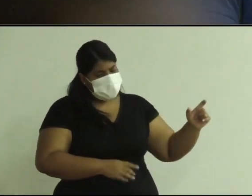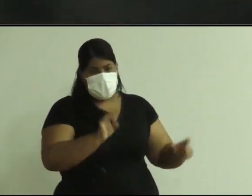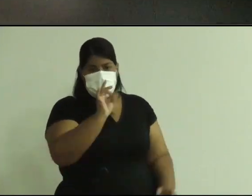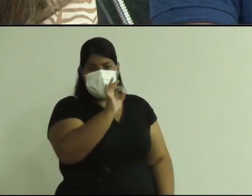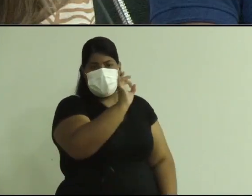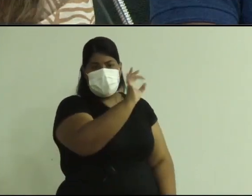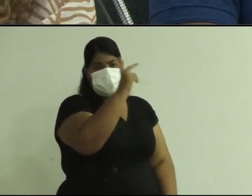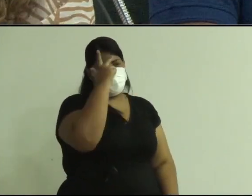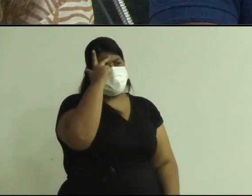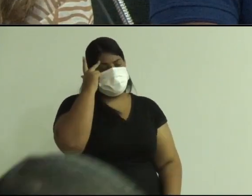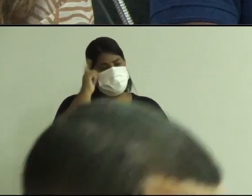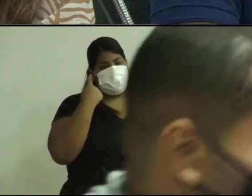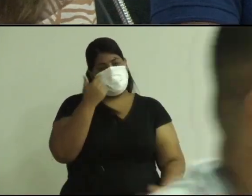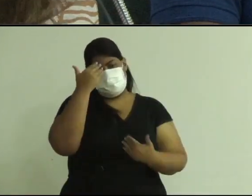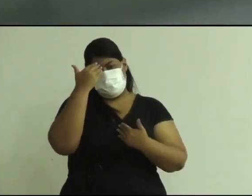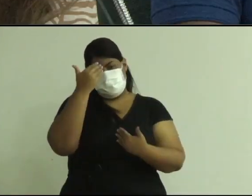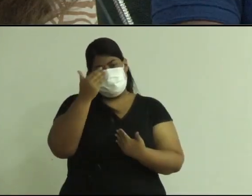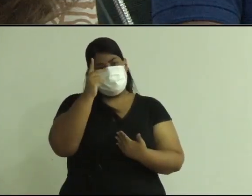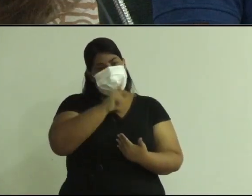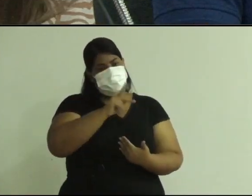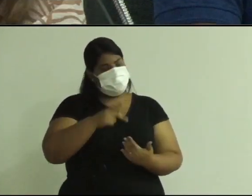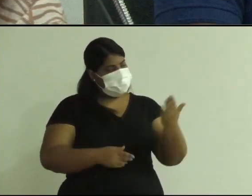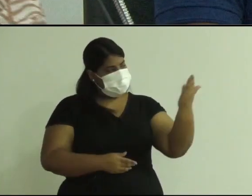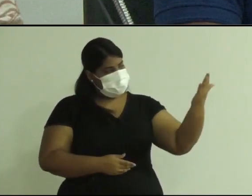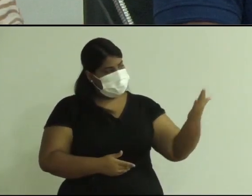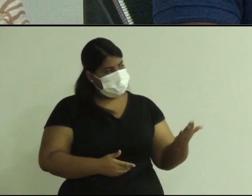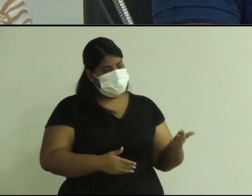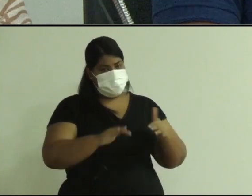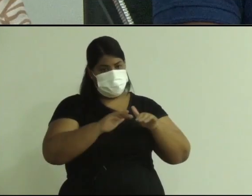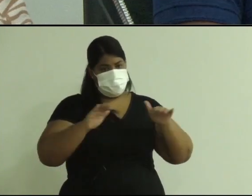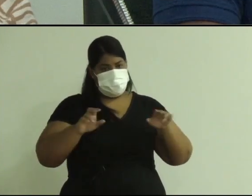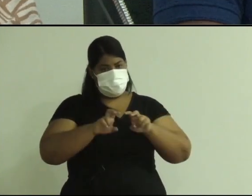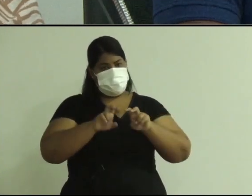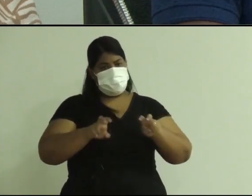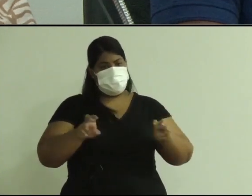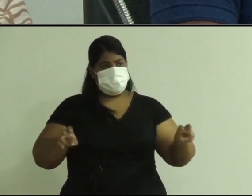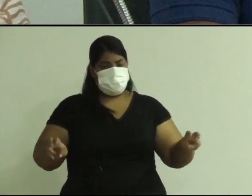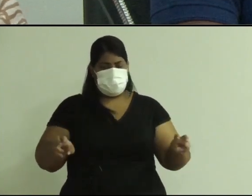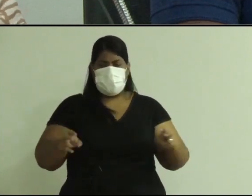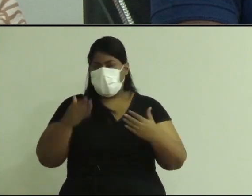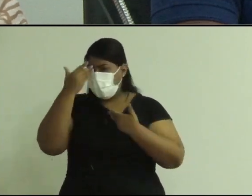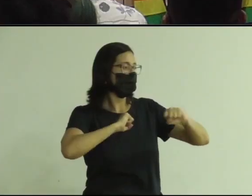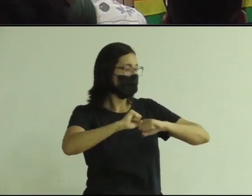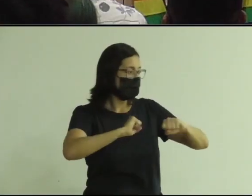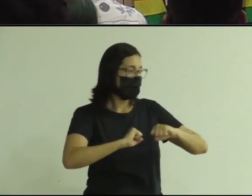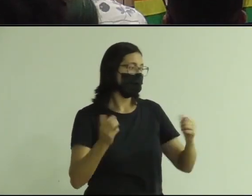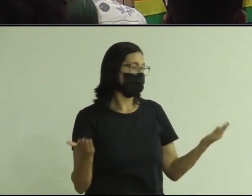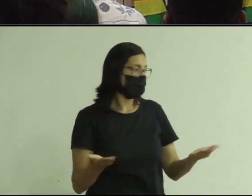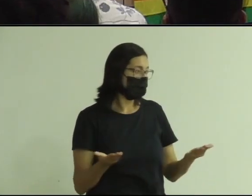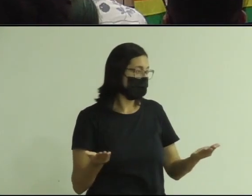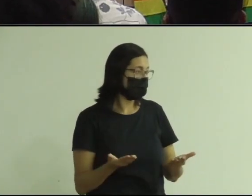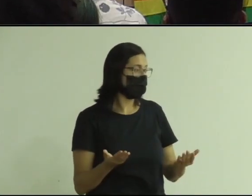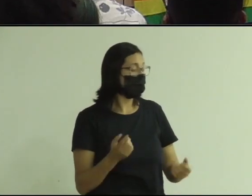Enildo, Calon, professora Maria Conceição Reis e a cacica Valquíria. Muitíssimo obrigada. É com